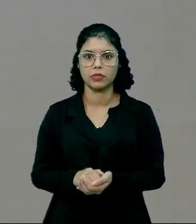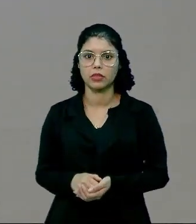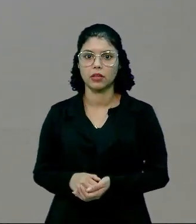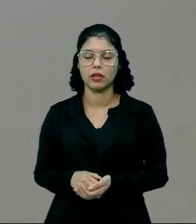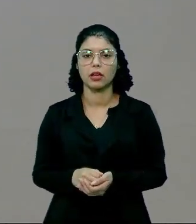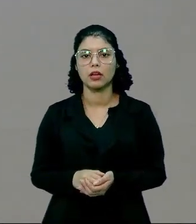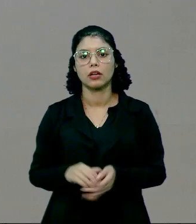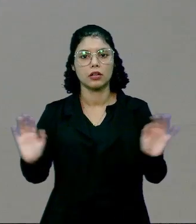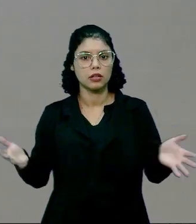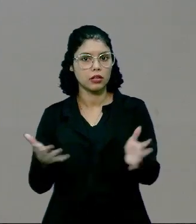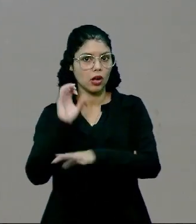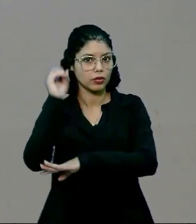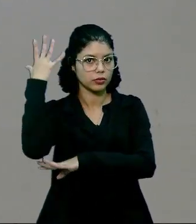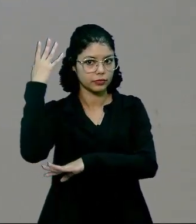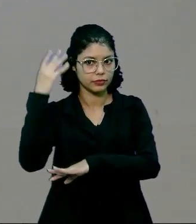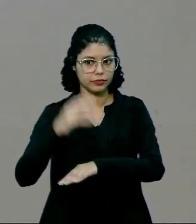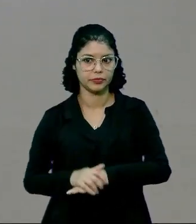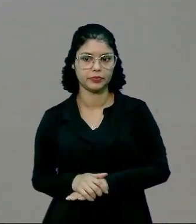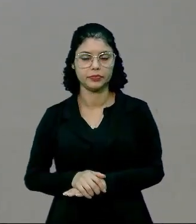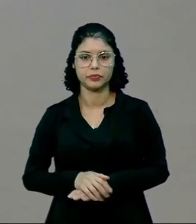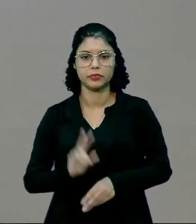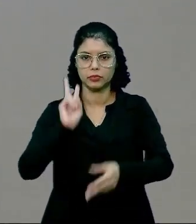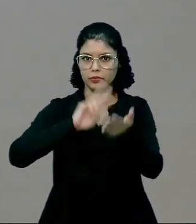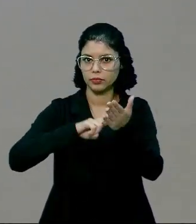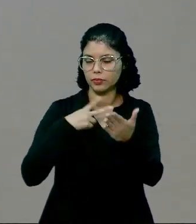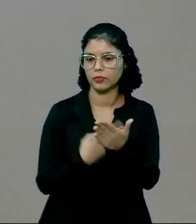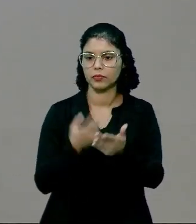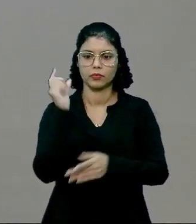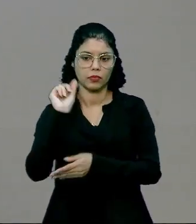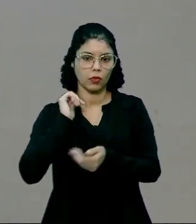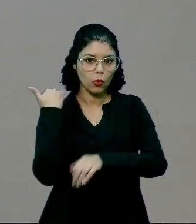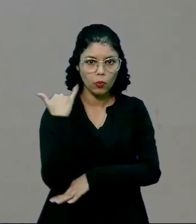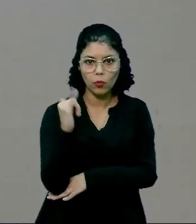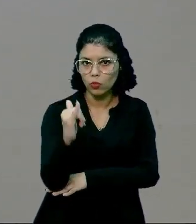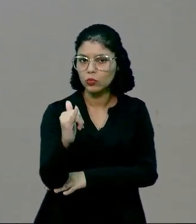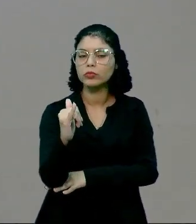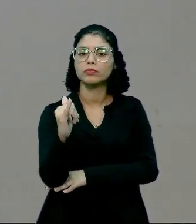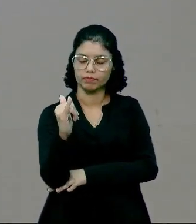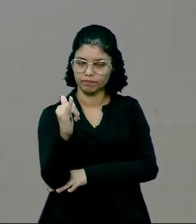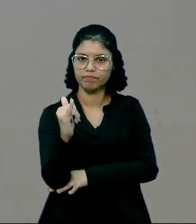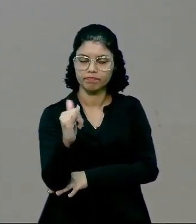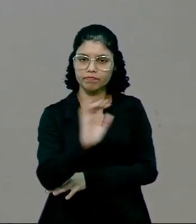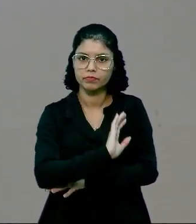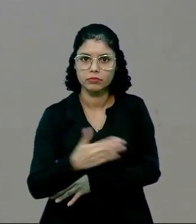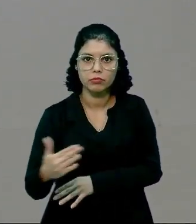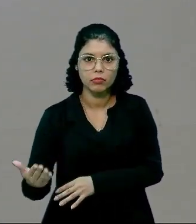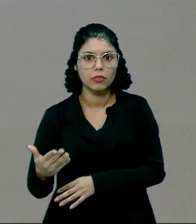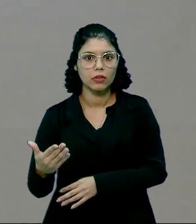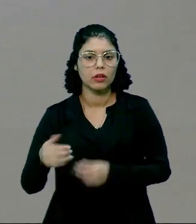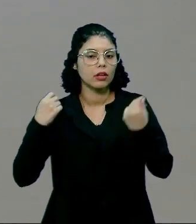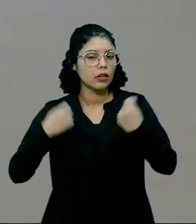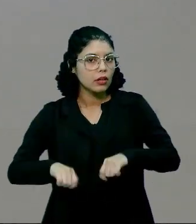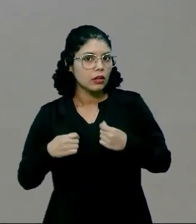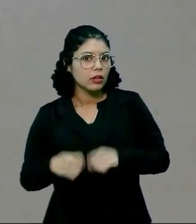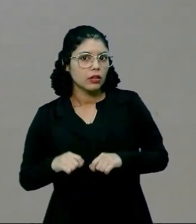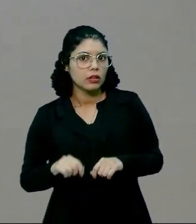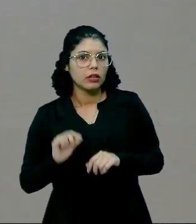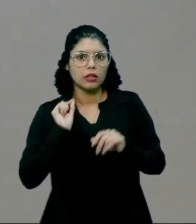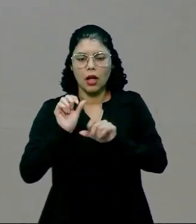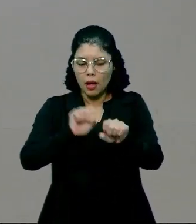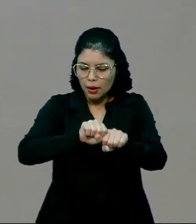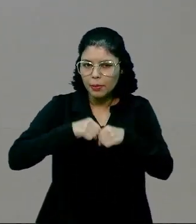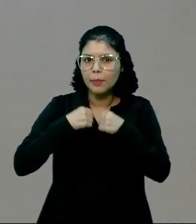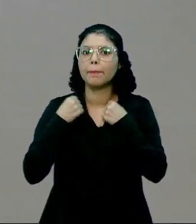a ignição para reação acontecer traduzindo uma energia de ativação é a energia necessária para